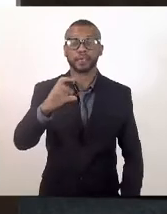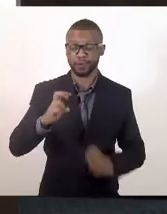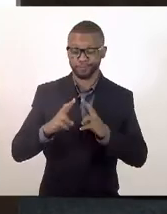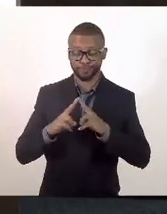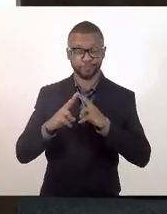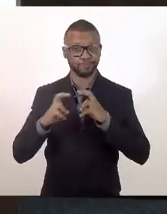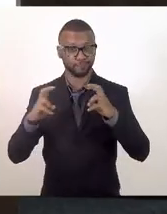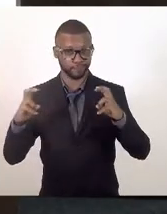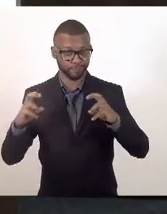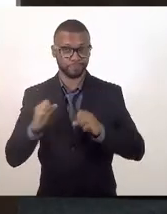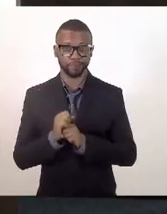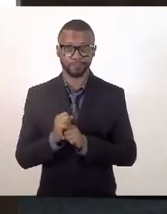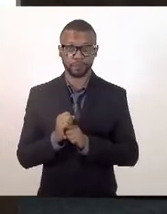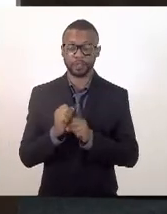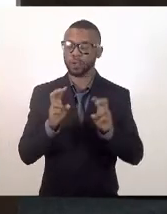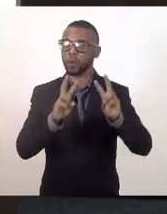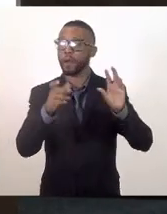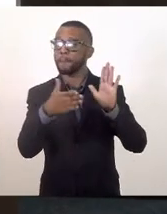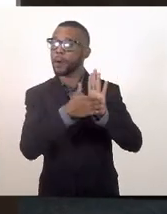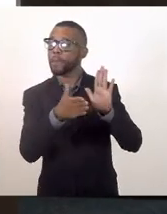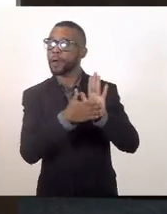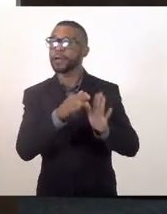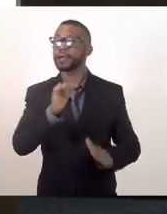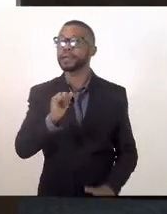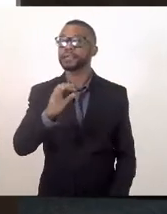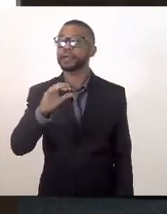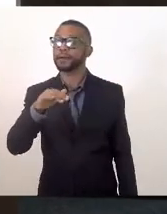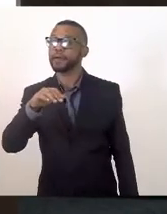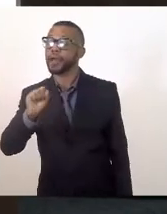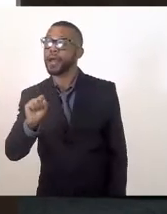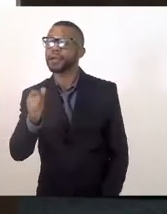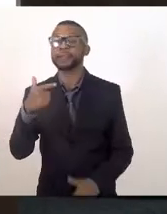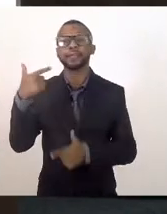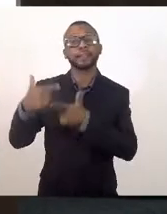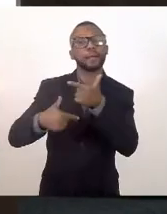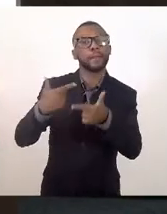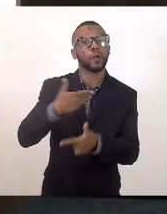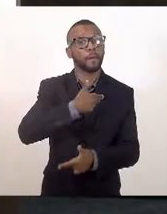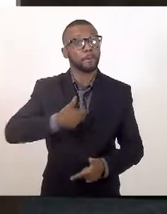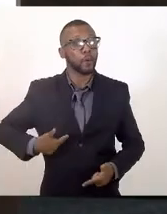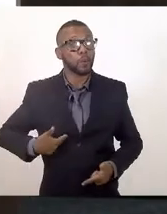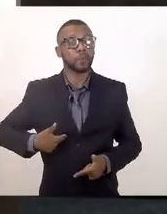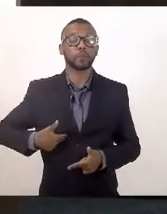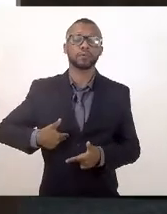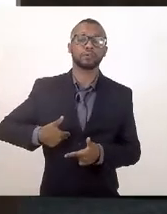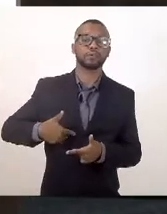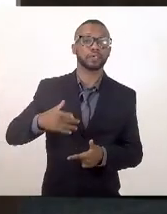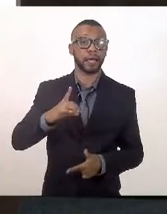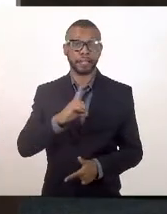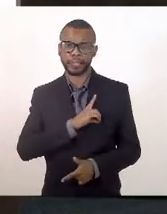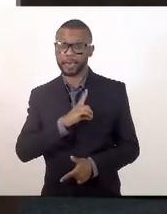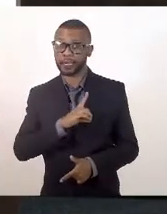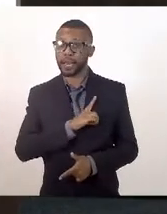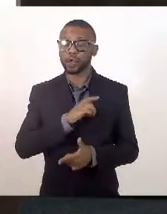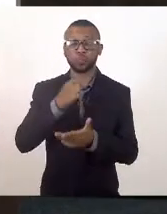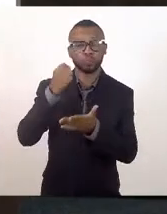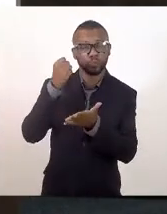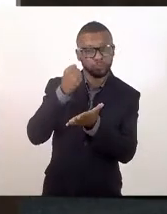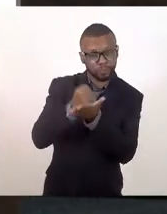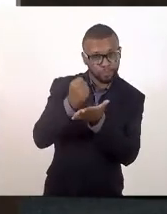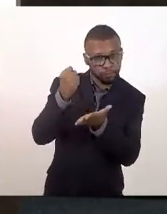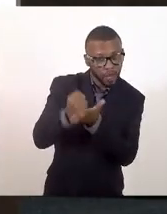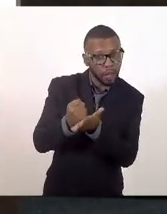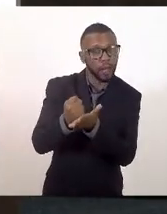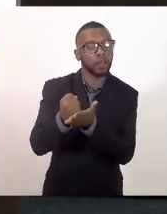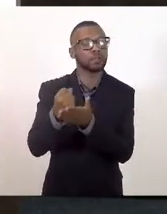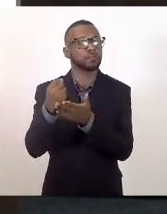era ICMS, serviços públicos estaduais próprios, delegados, terceirizados ou privatizados,